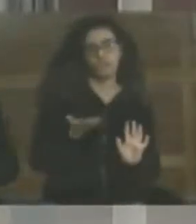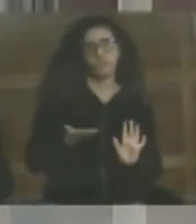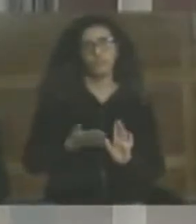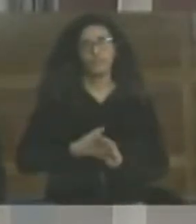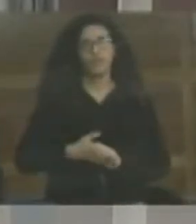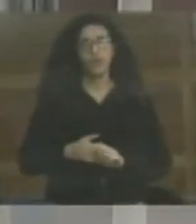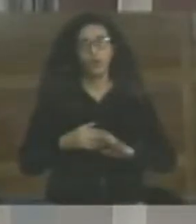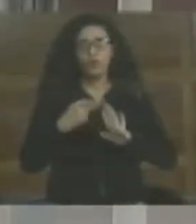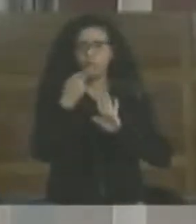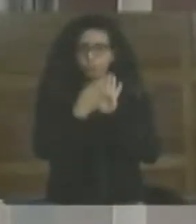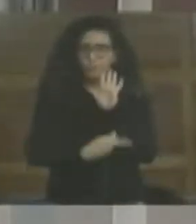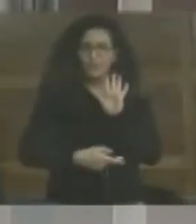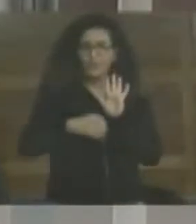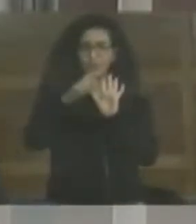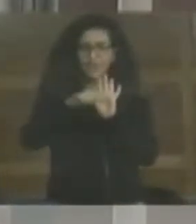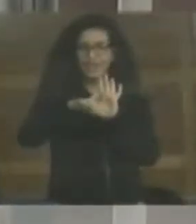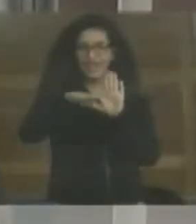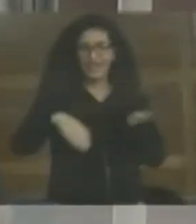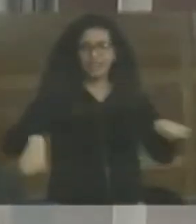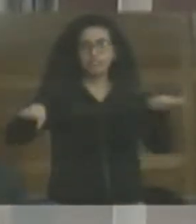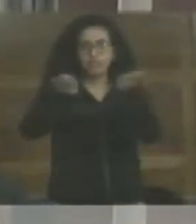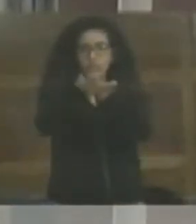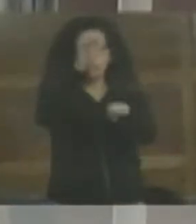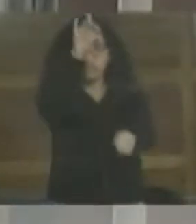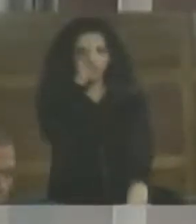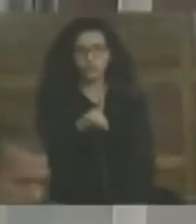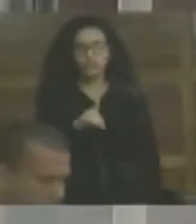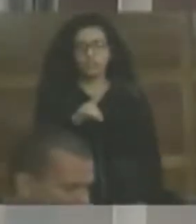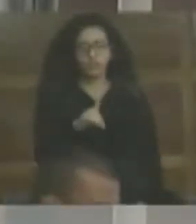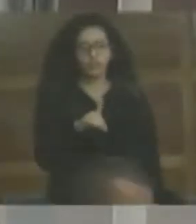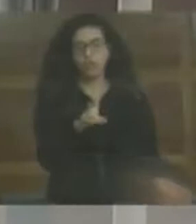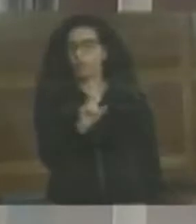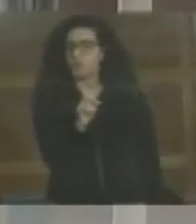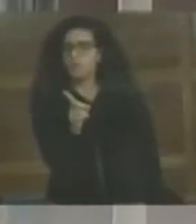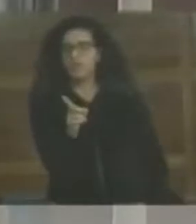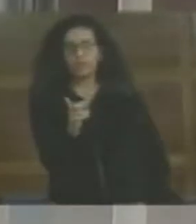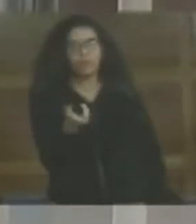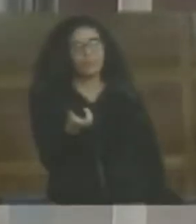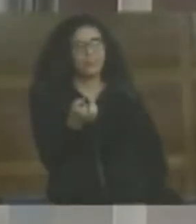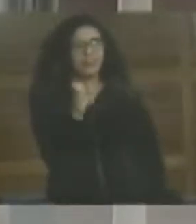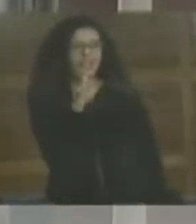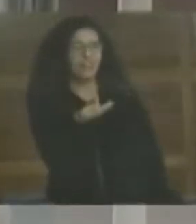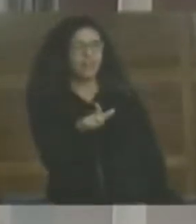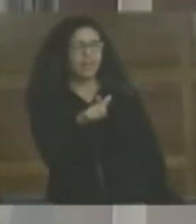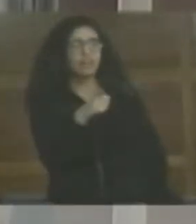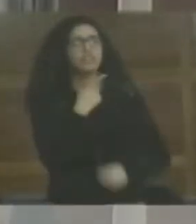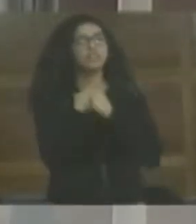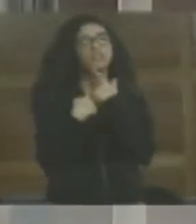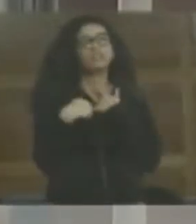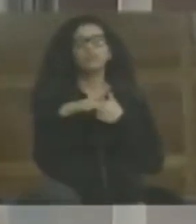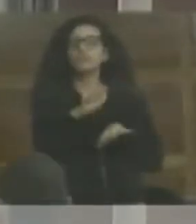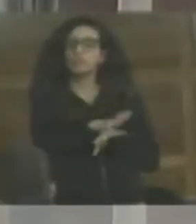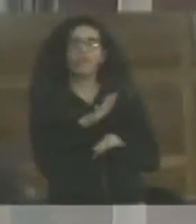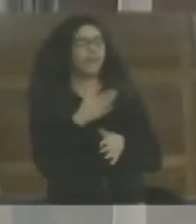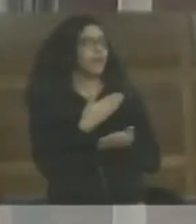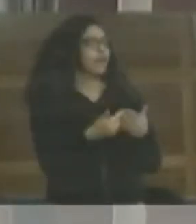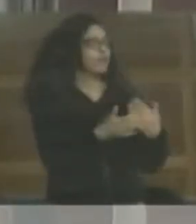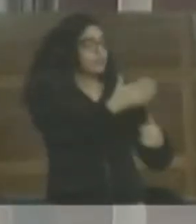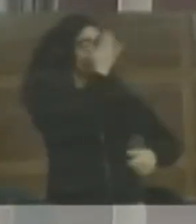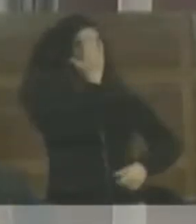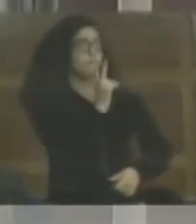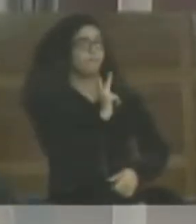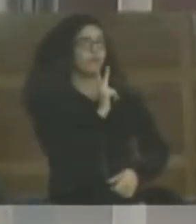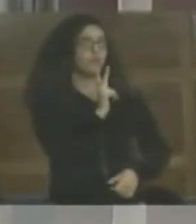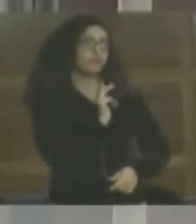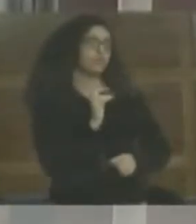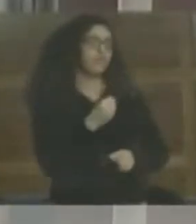esse projeto é para dar, garantir direitos, e não mexer em opção sexual, que está aí cada um cuida da sua,